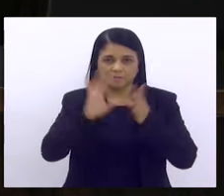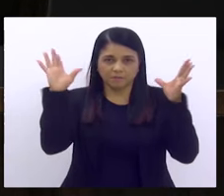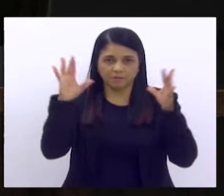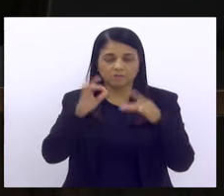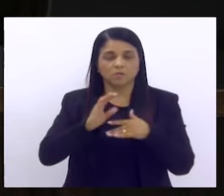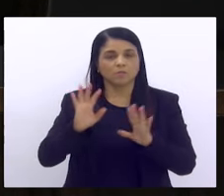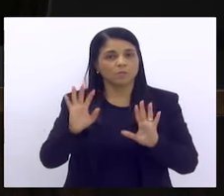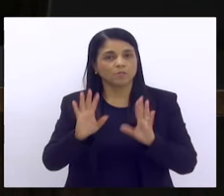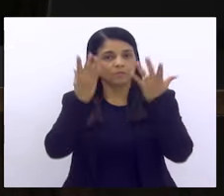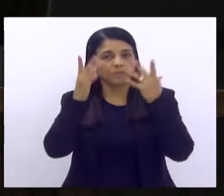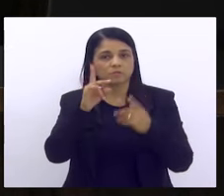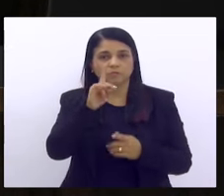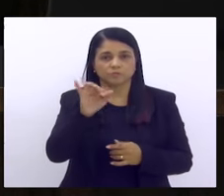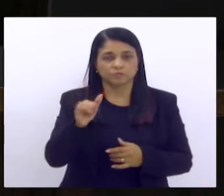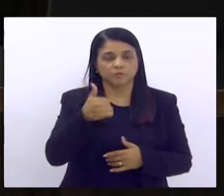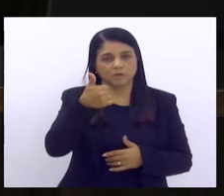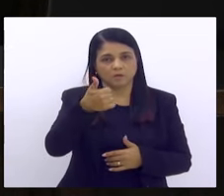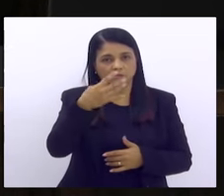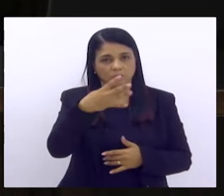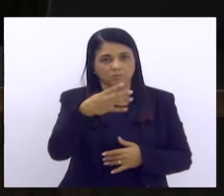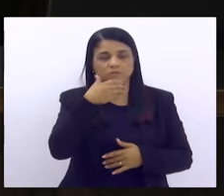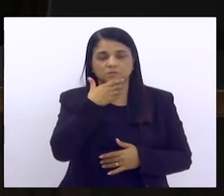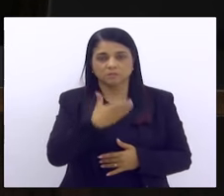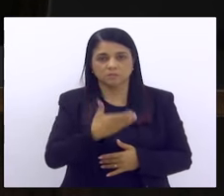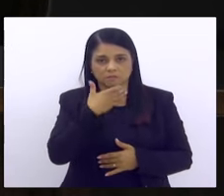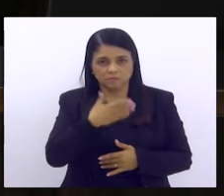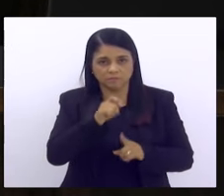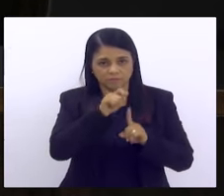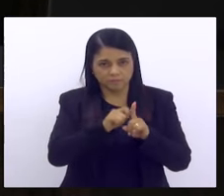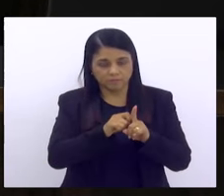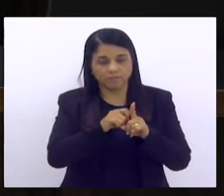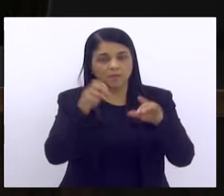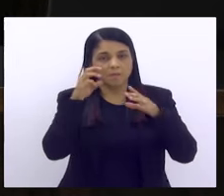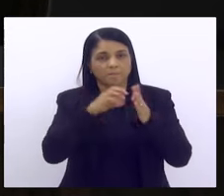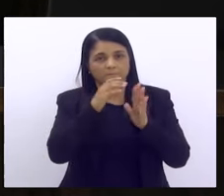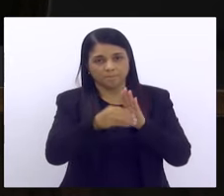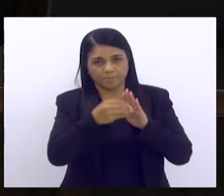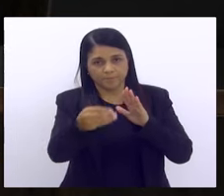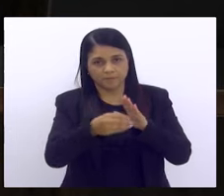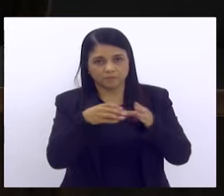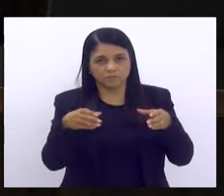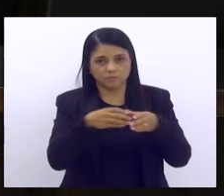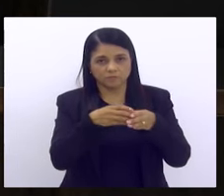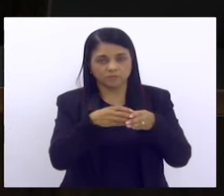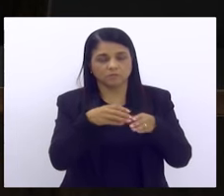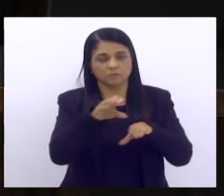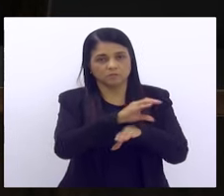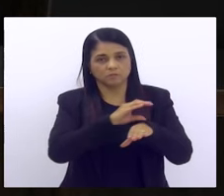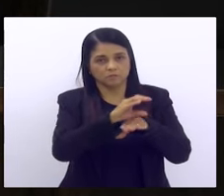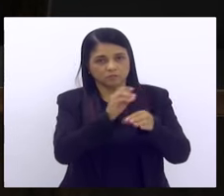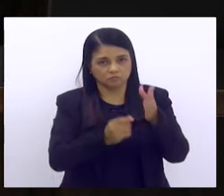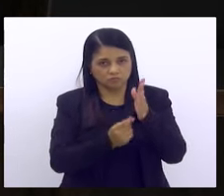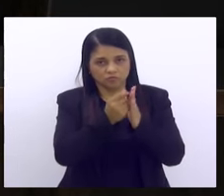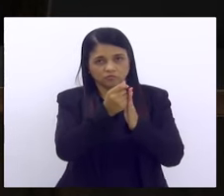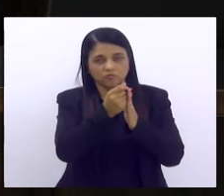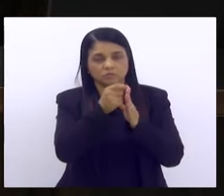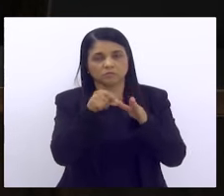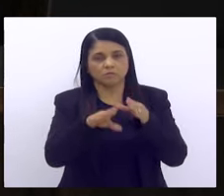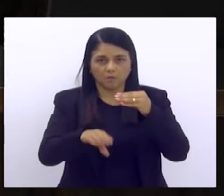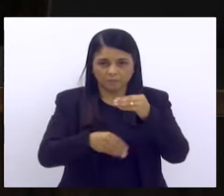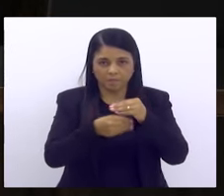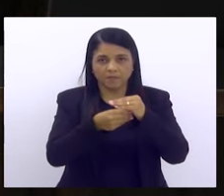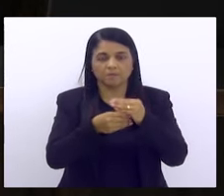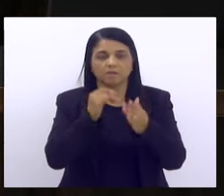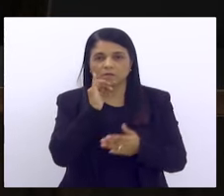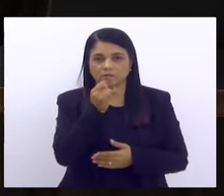comemorado no dia 14 de dezembro. Pareceres da Comissão de Constituição e Justiça pela Juridicidade, com emenda,